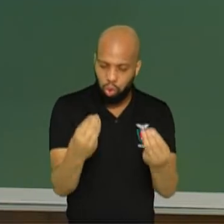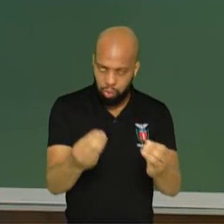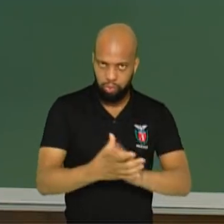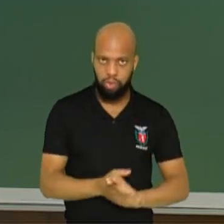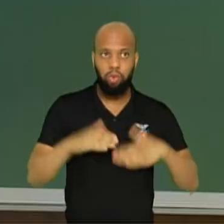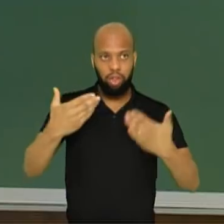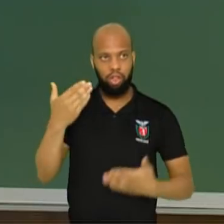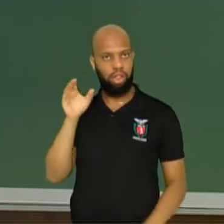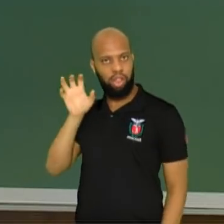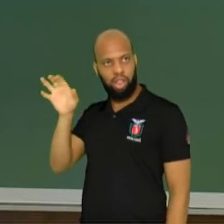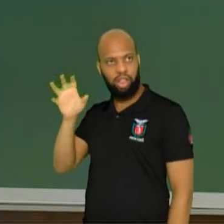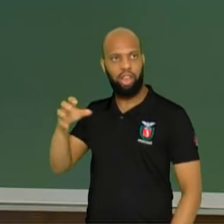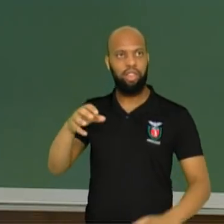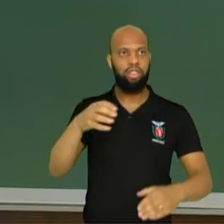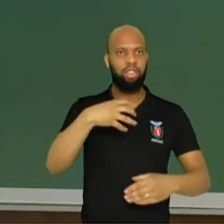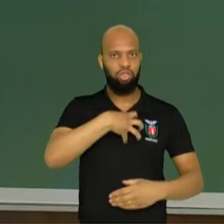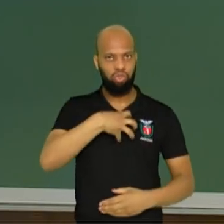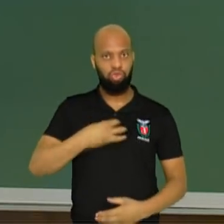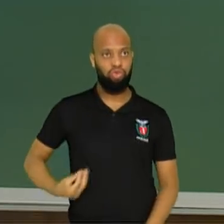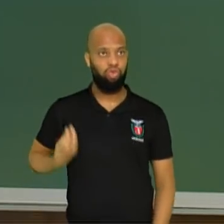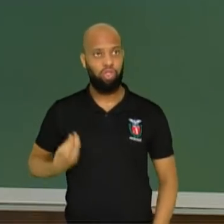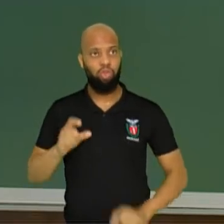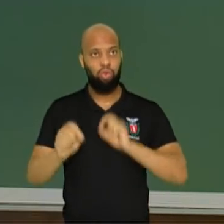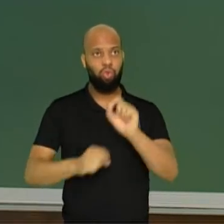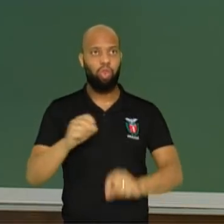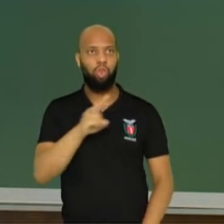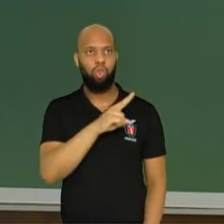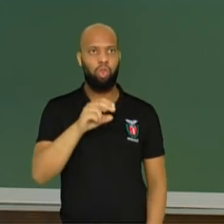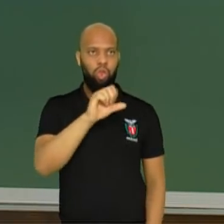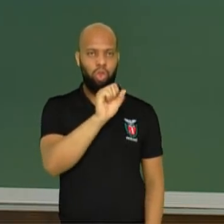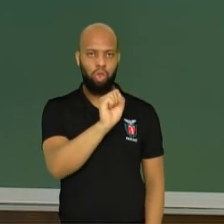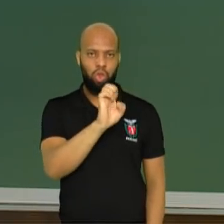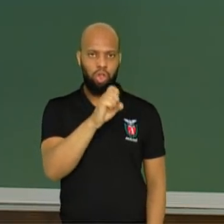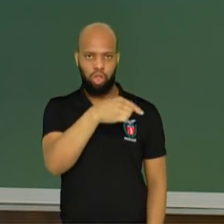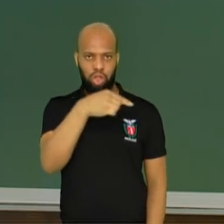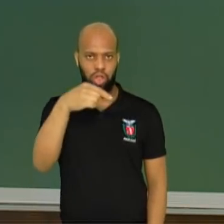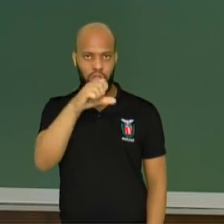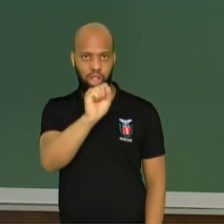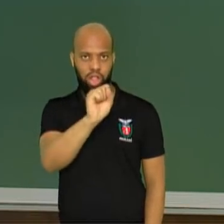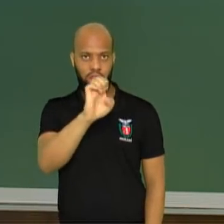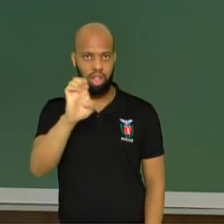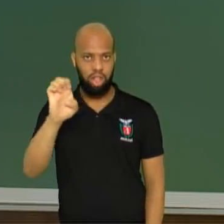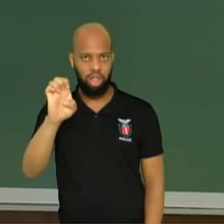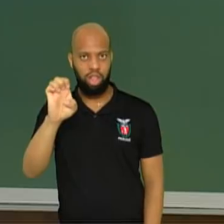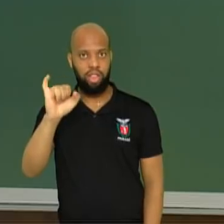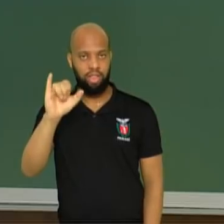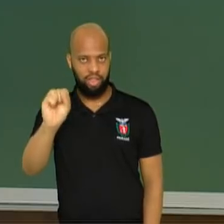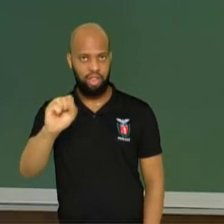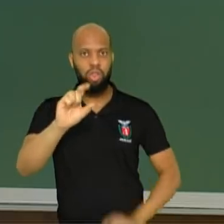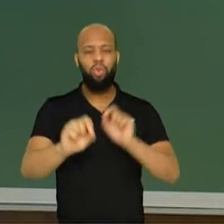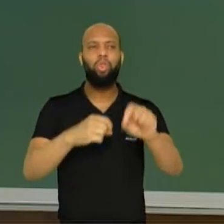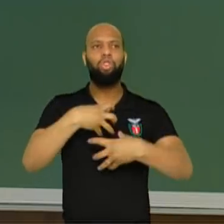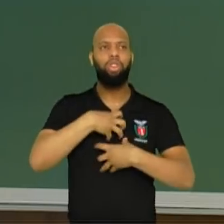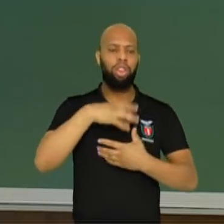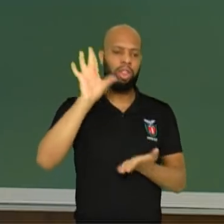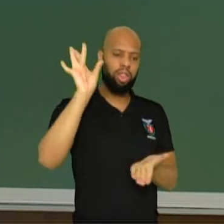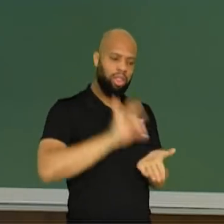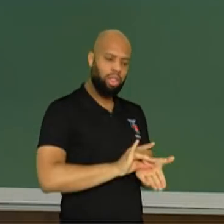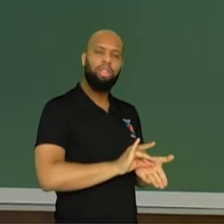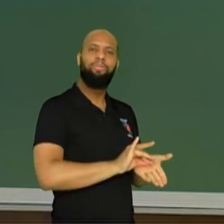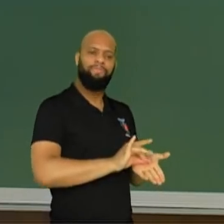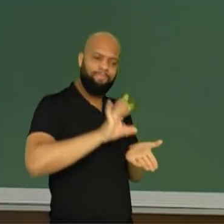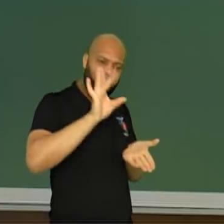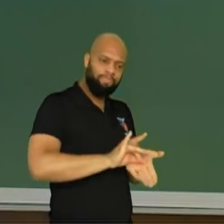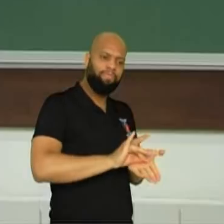Esses organismos, a gente chama eles de sésseis. O que é um animal séssil? Ele vive fixo no